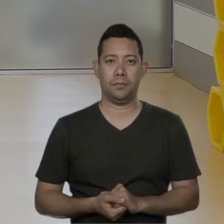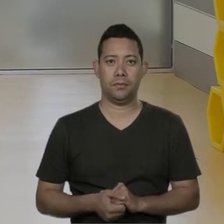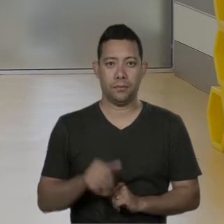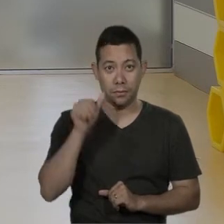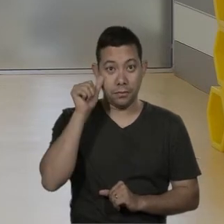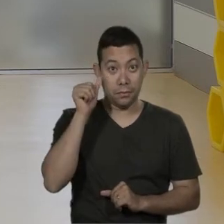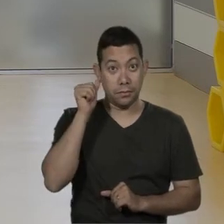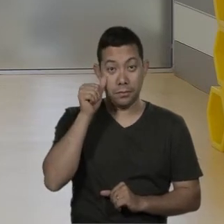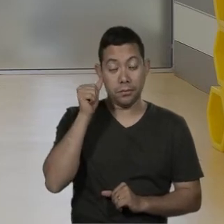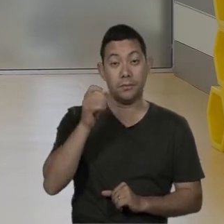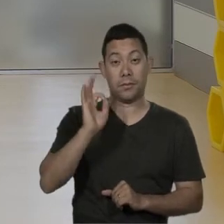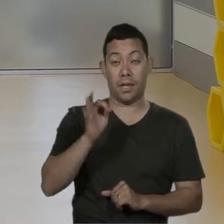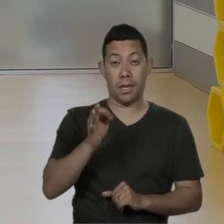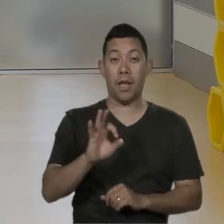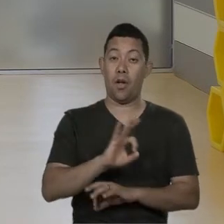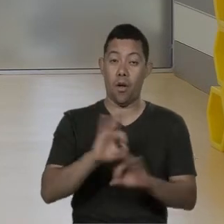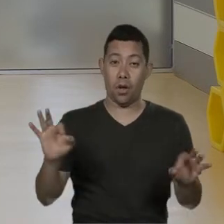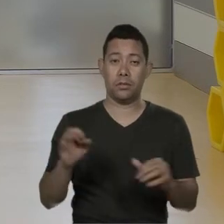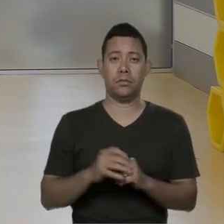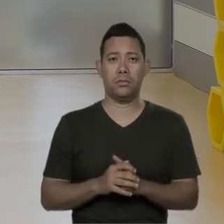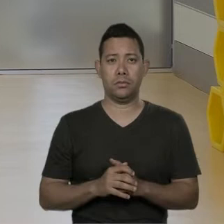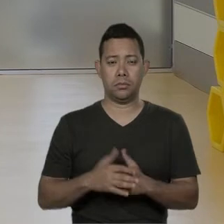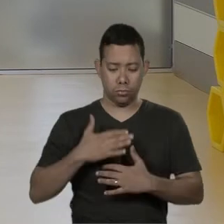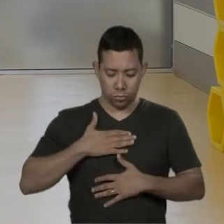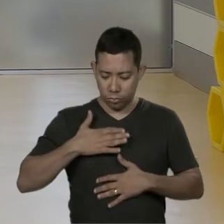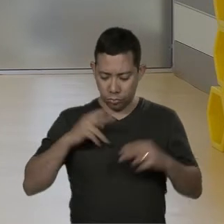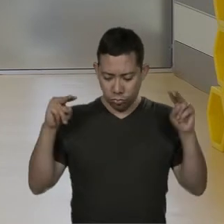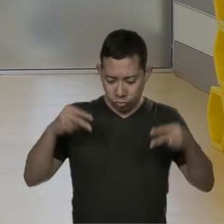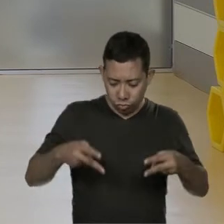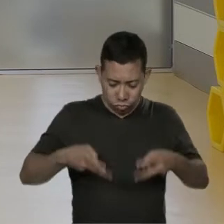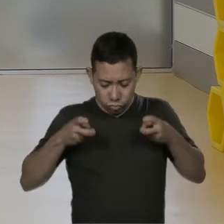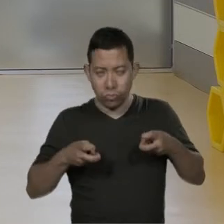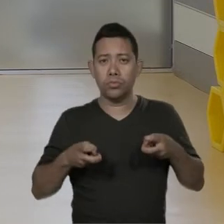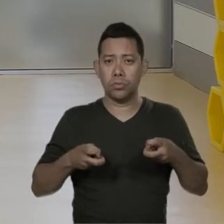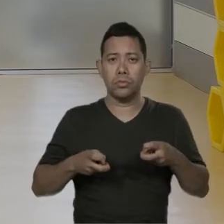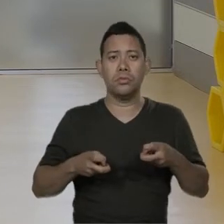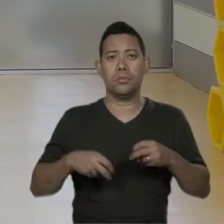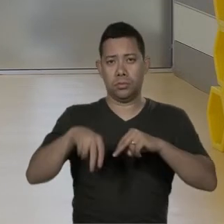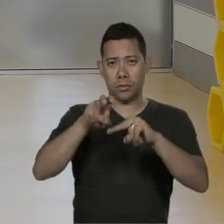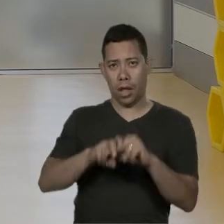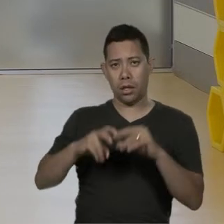Isso aí. Não descuida da sua postura. Quadril lá pra trás.